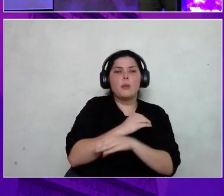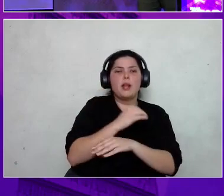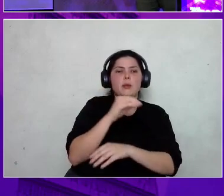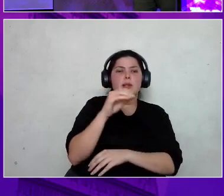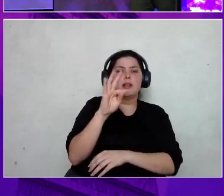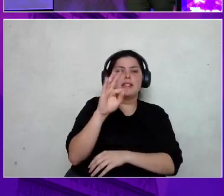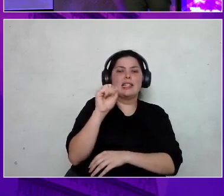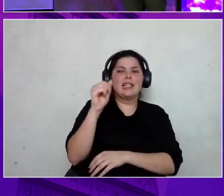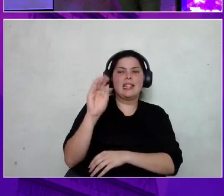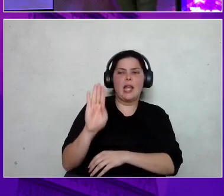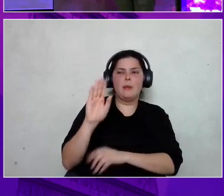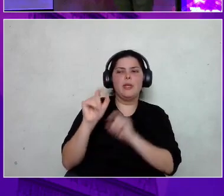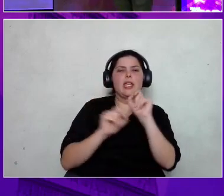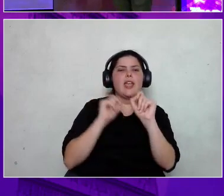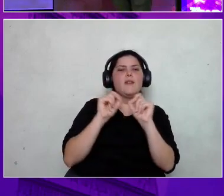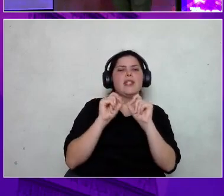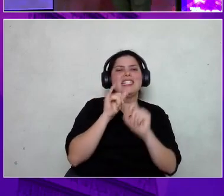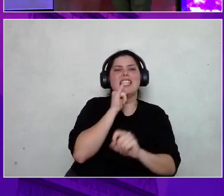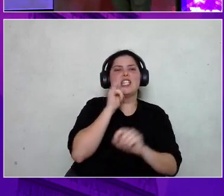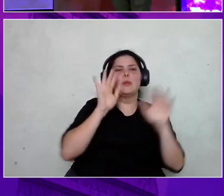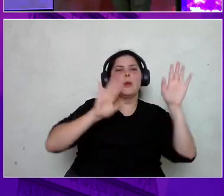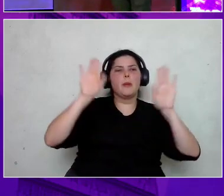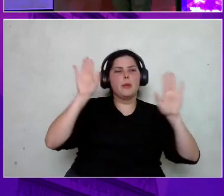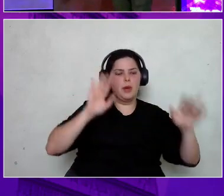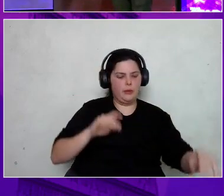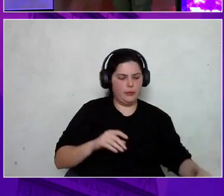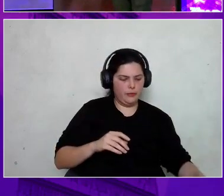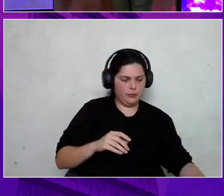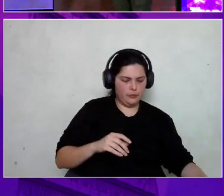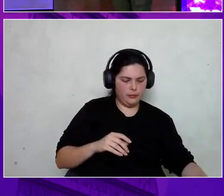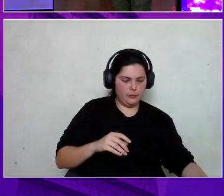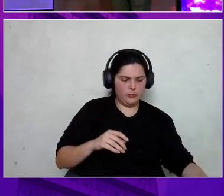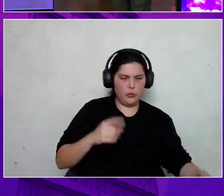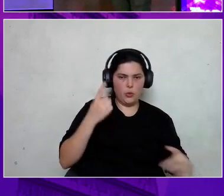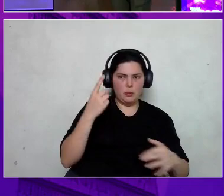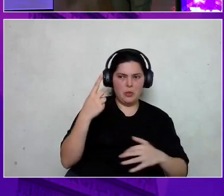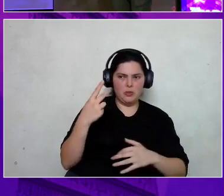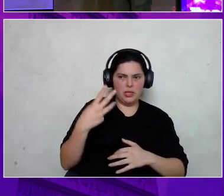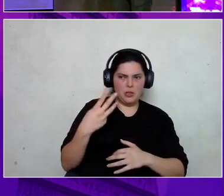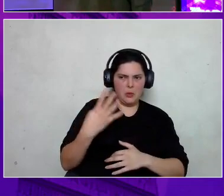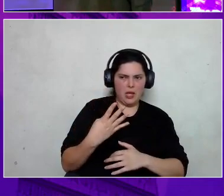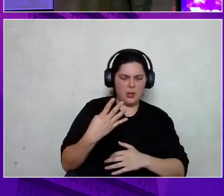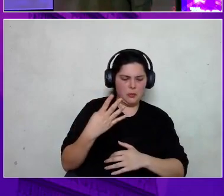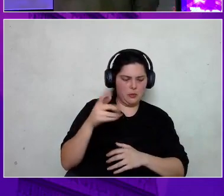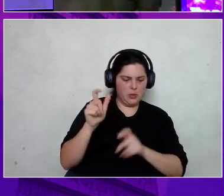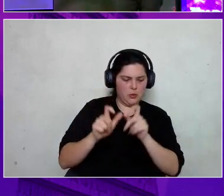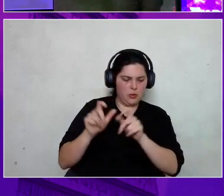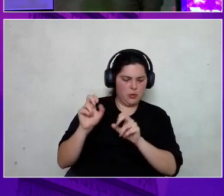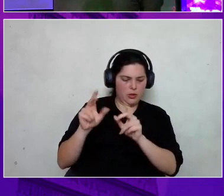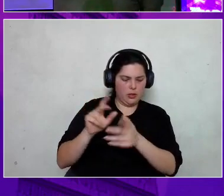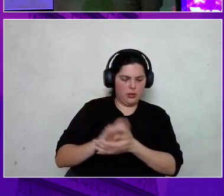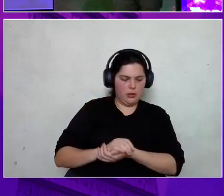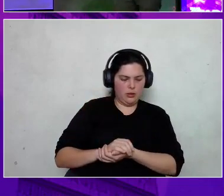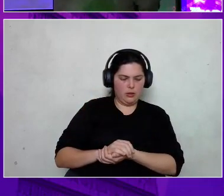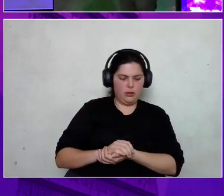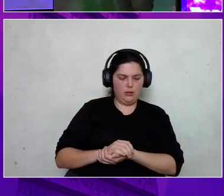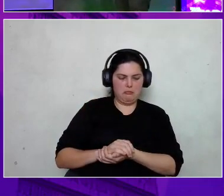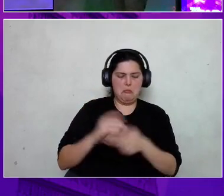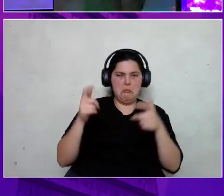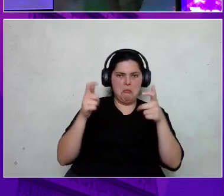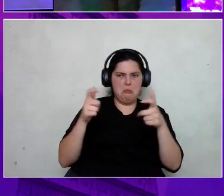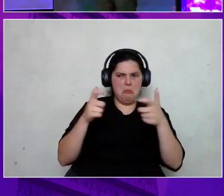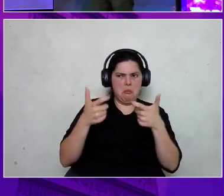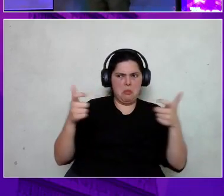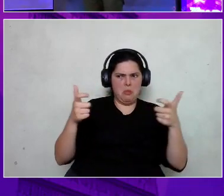tipo de teste? 1, 2, 3, 4 pessoas. Uma sala novamente grande, né? Você viu como as coisas